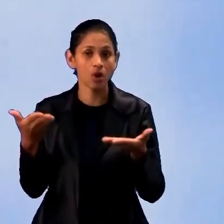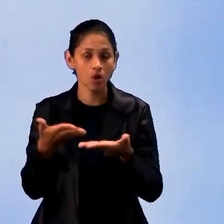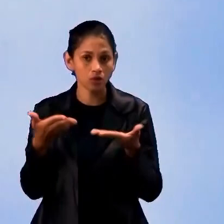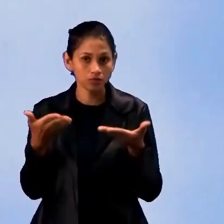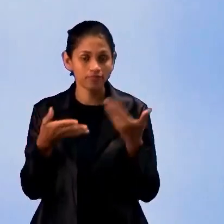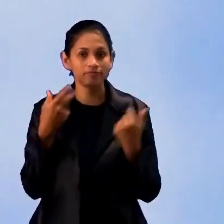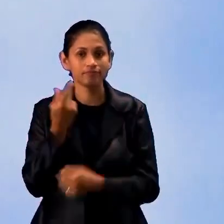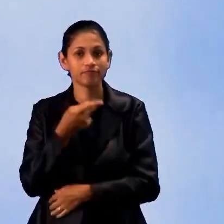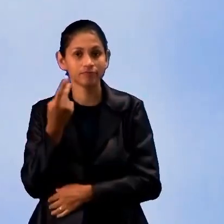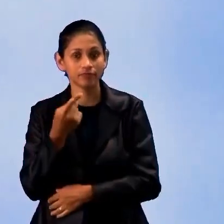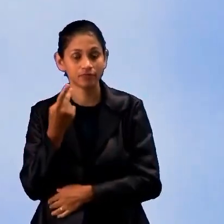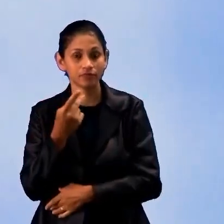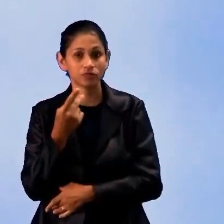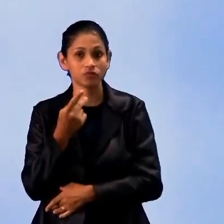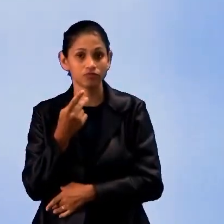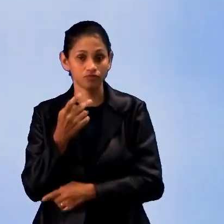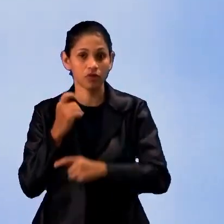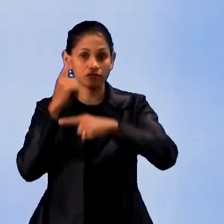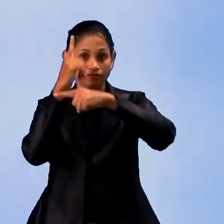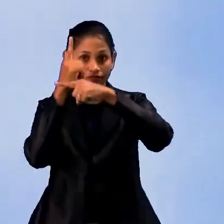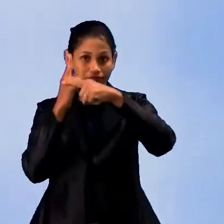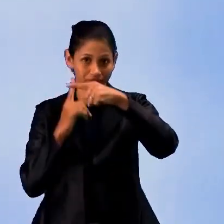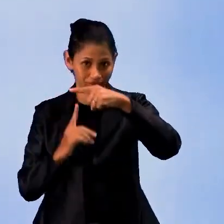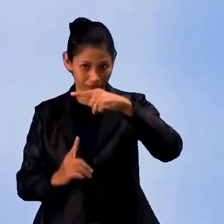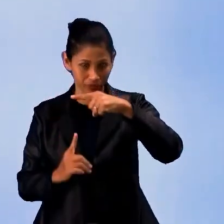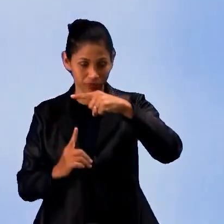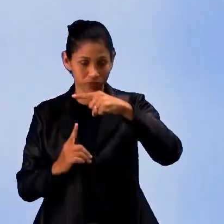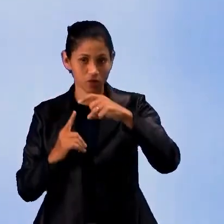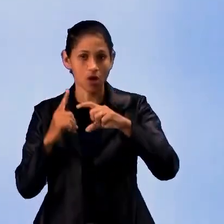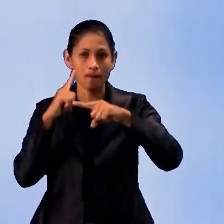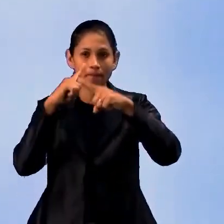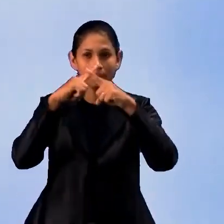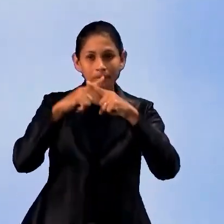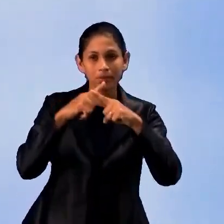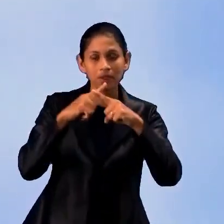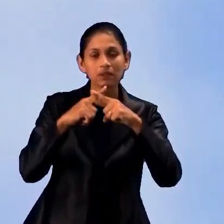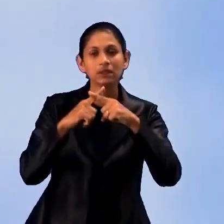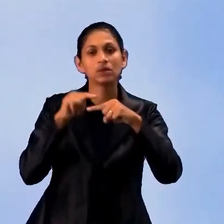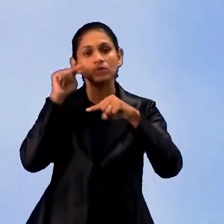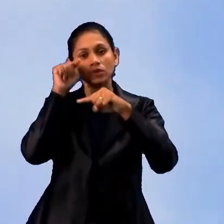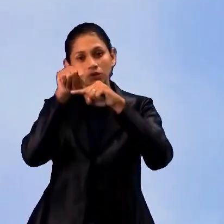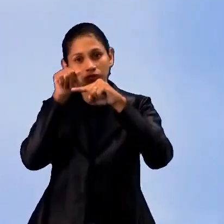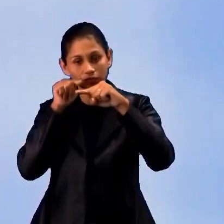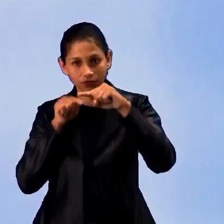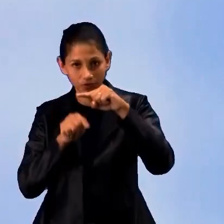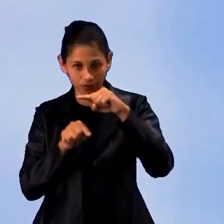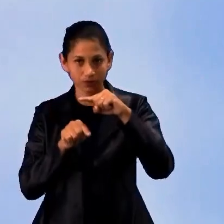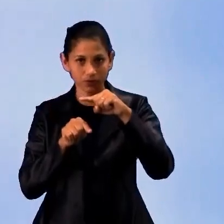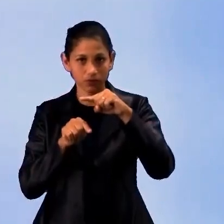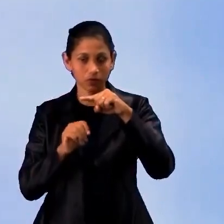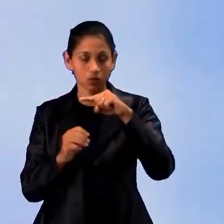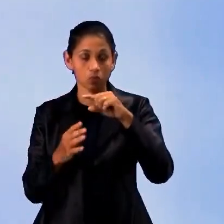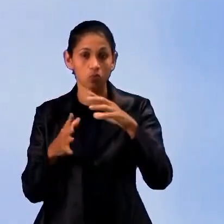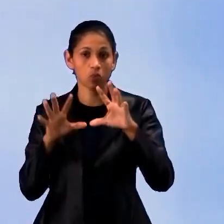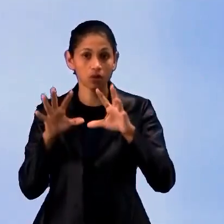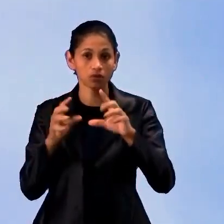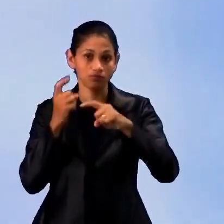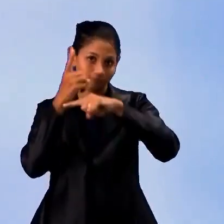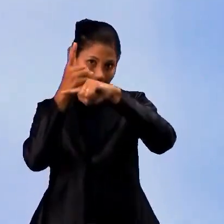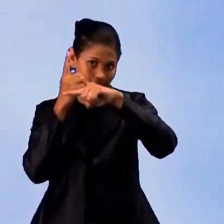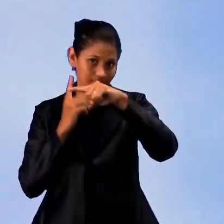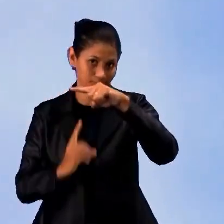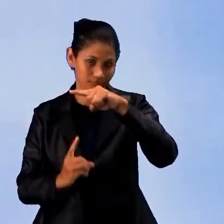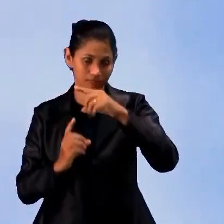sobre frações e multiplicação e divisão com esses números racionais na forma fracionária. Vamos